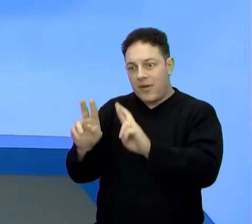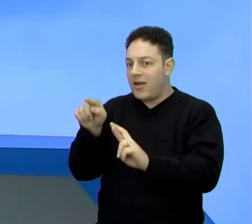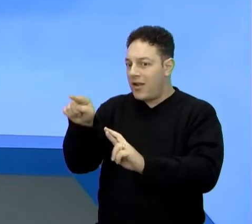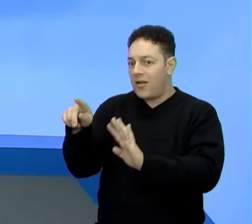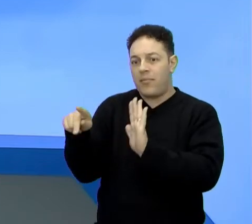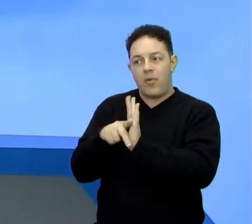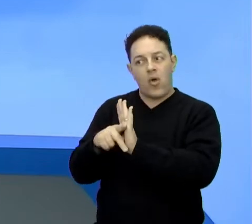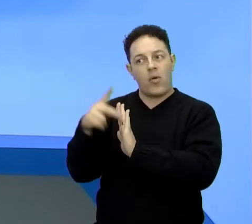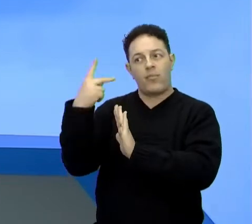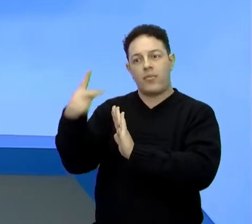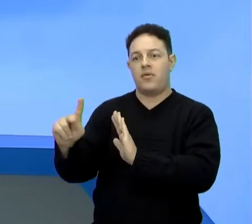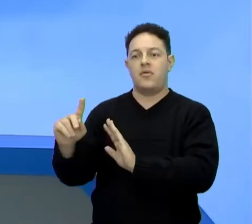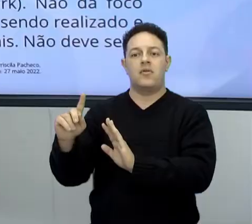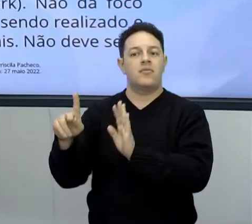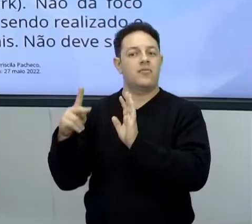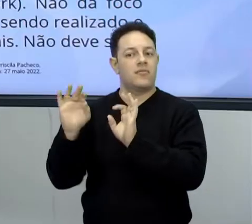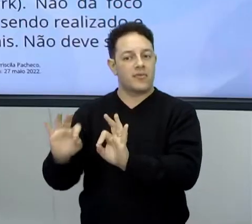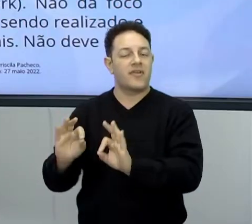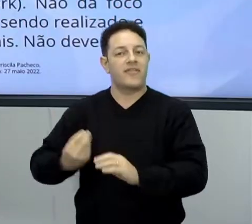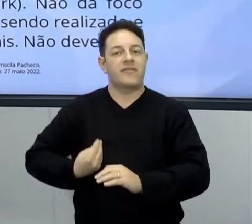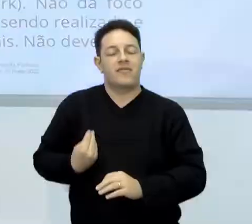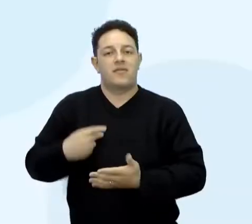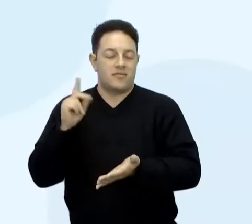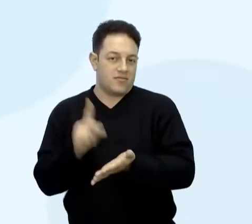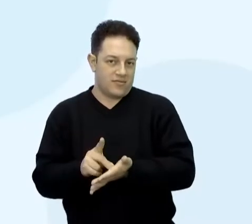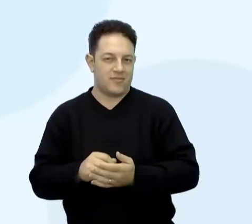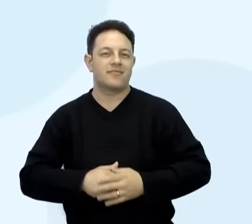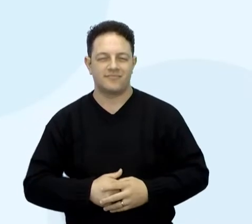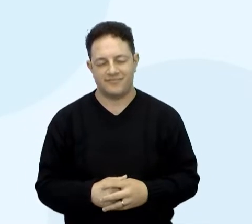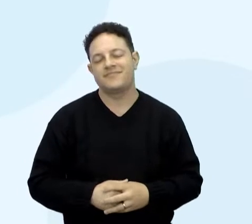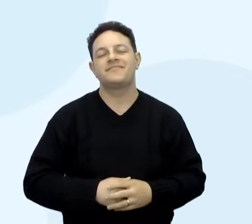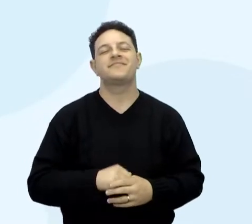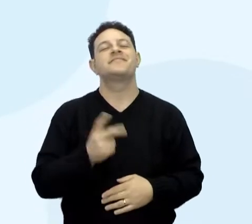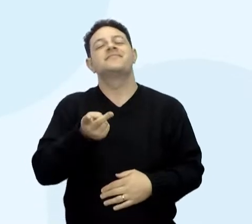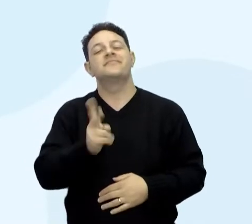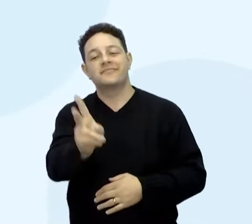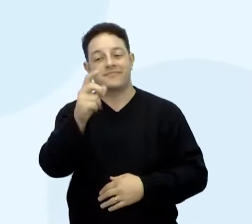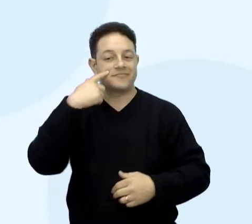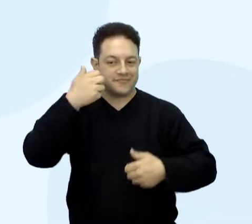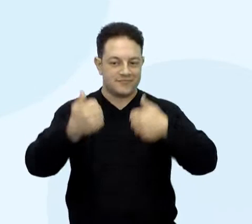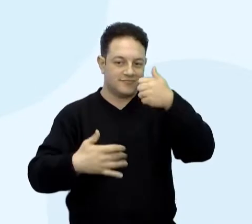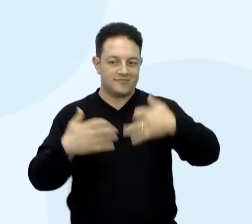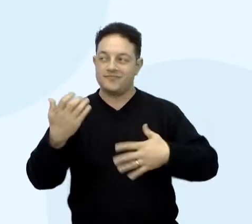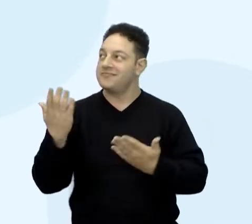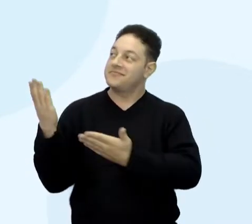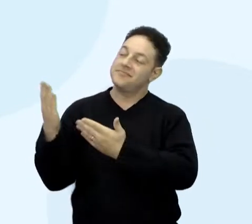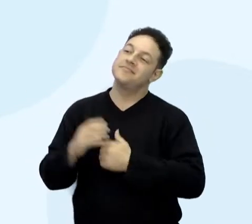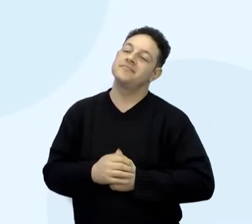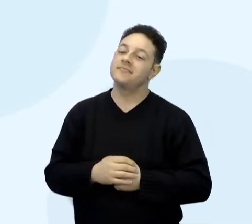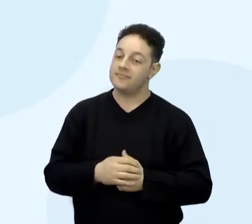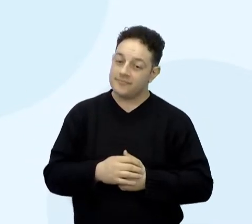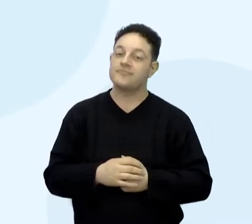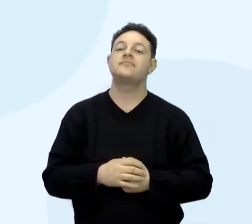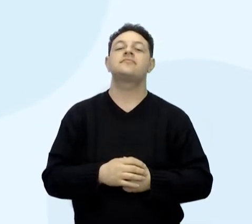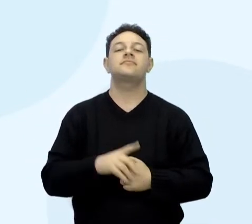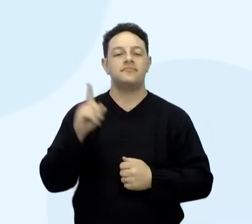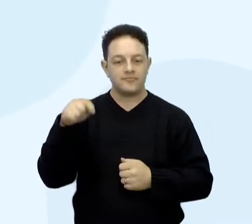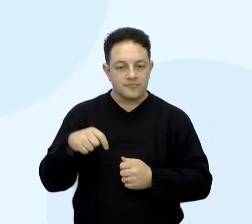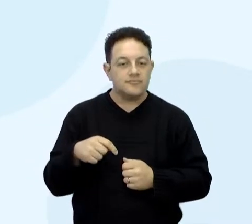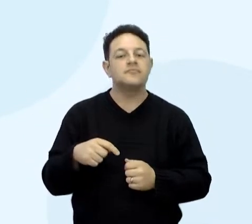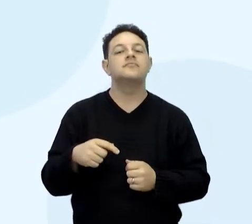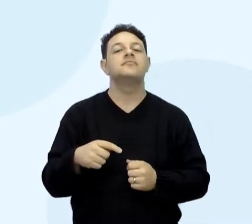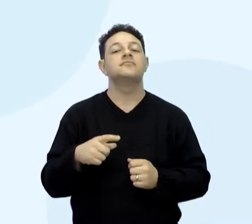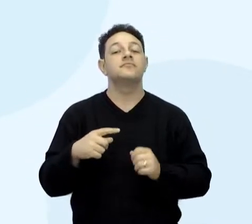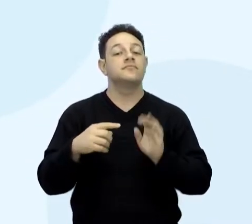fala de cada um, é isso. Isso. E aí, seguindo aqui na nossa leitura, ó, então vou retomar para vocês. É a cobertura rigorosa